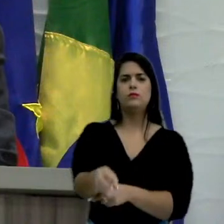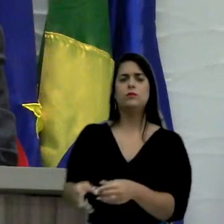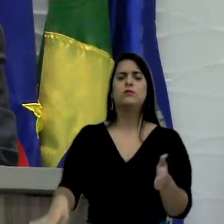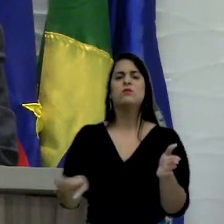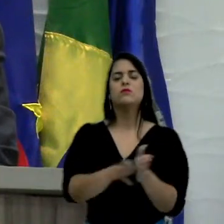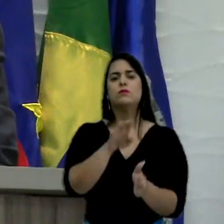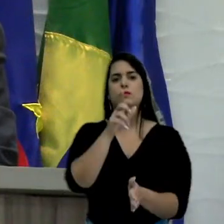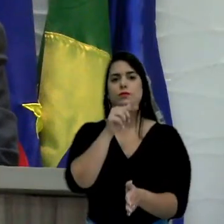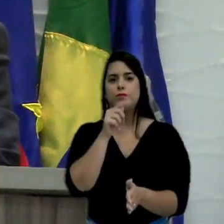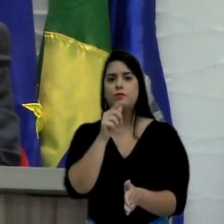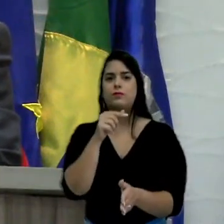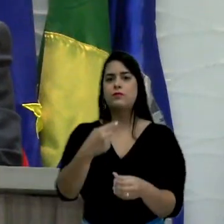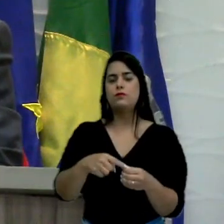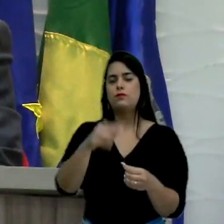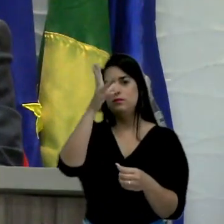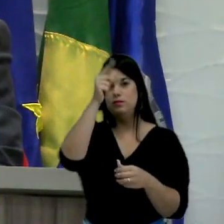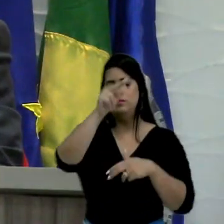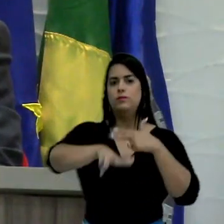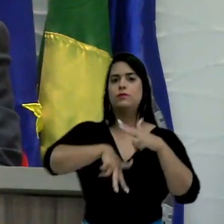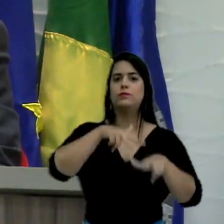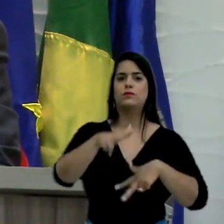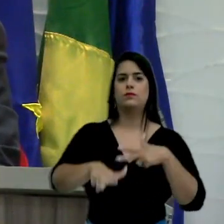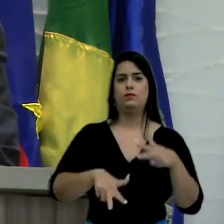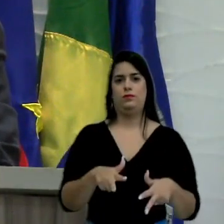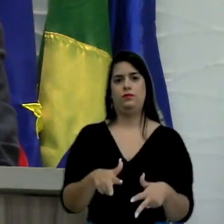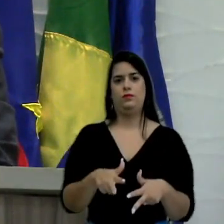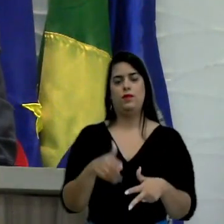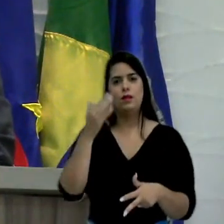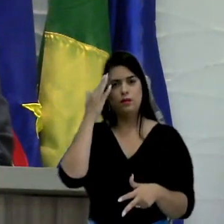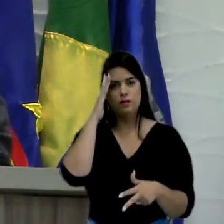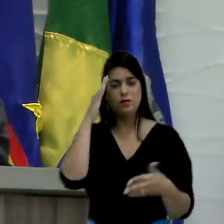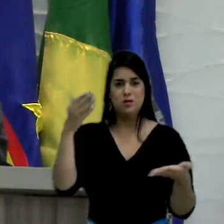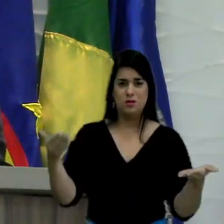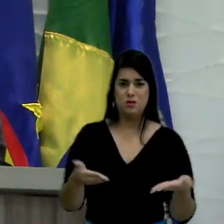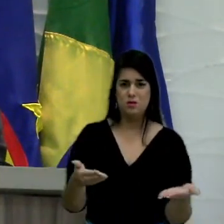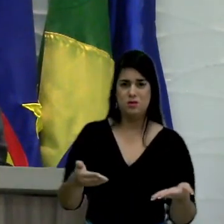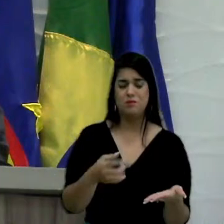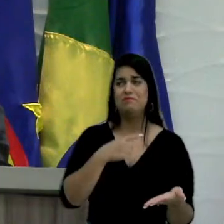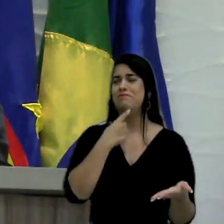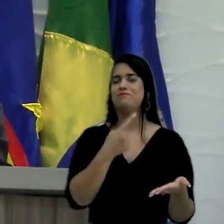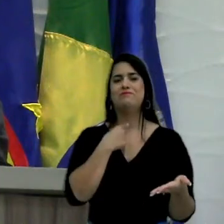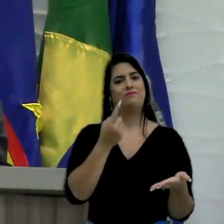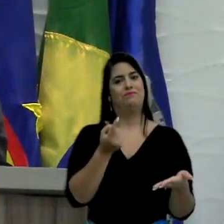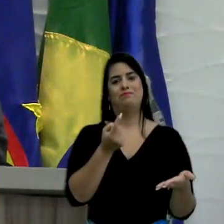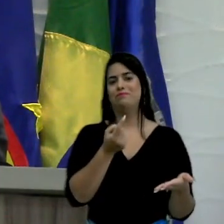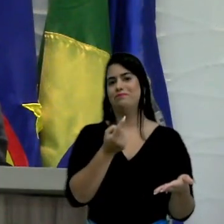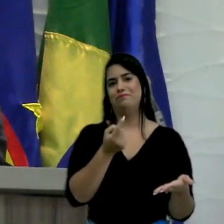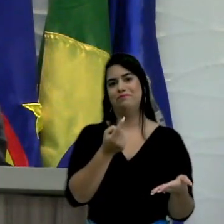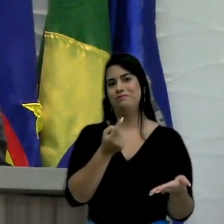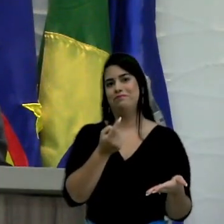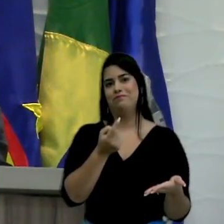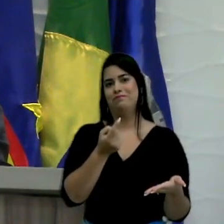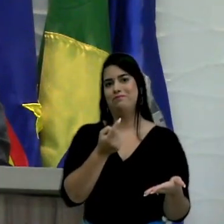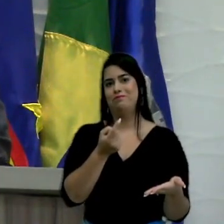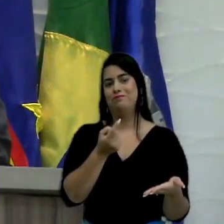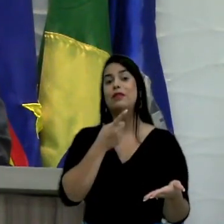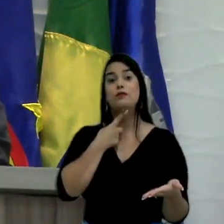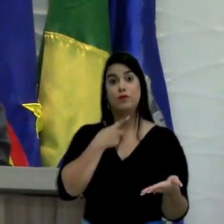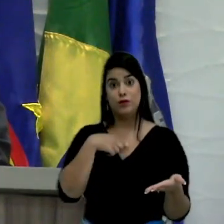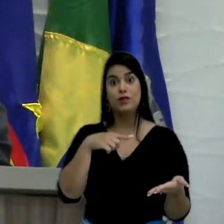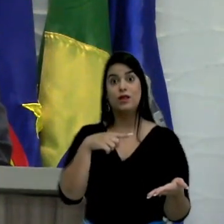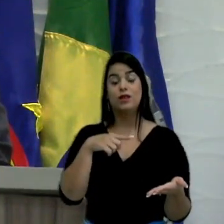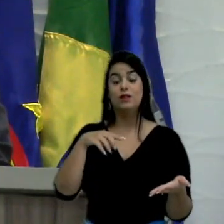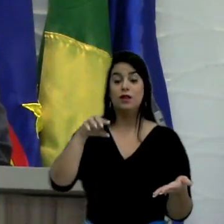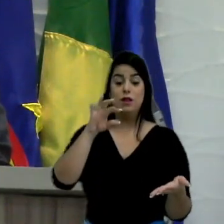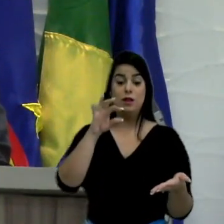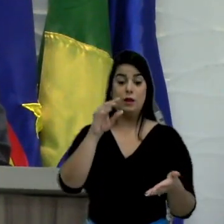Bentuna. Quando dependia dela, ela fez isso. Mas hoje não depende dela, da vontade dela, porque vontade política